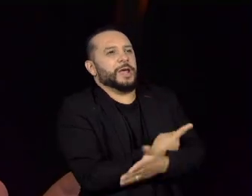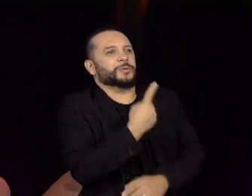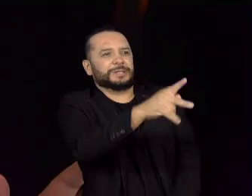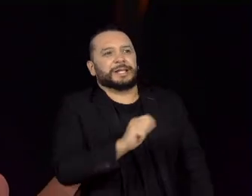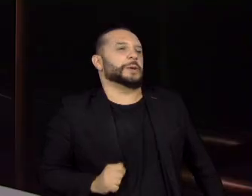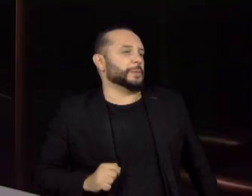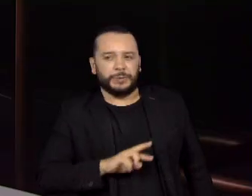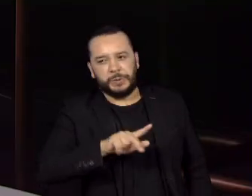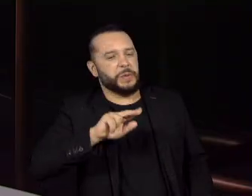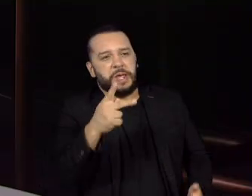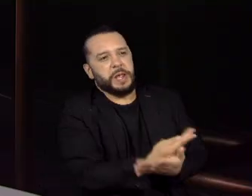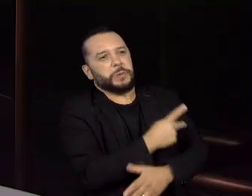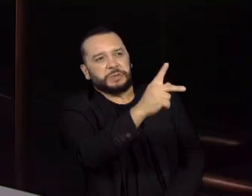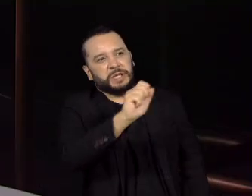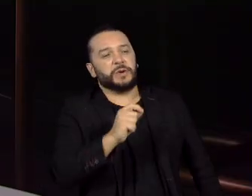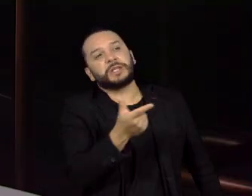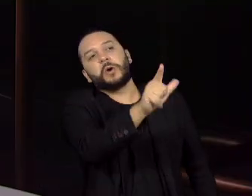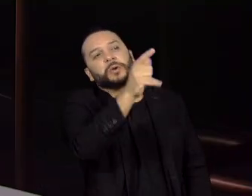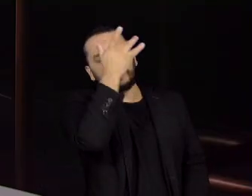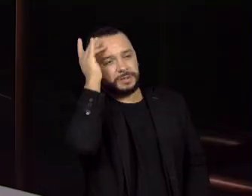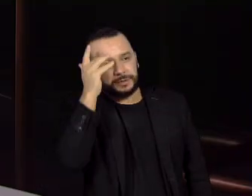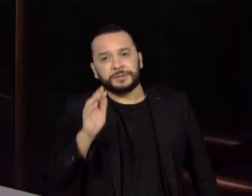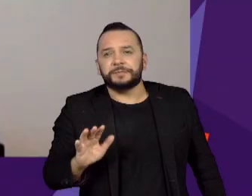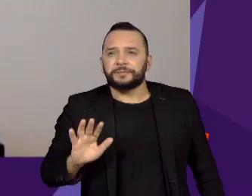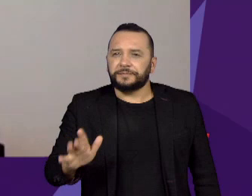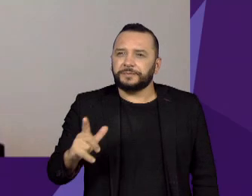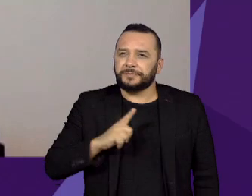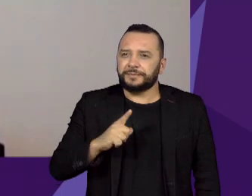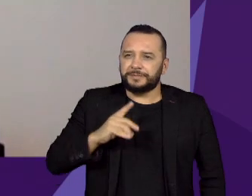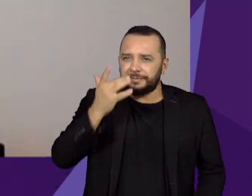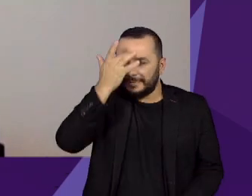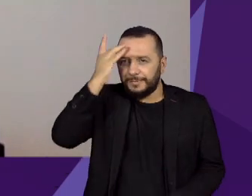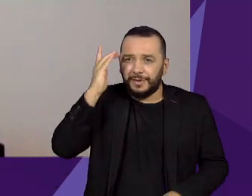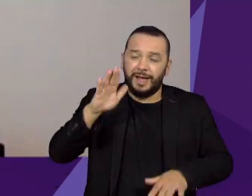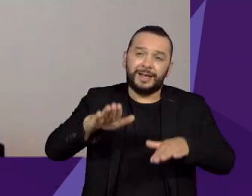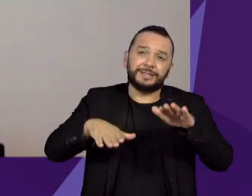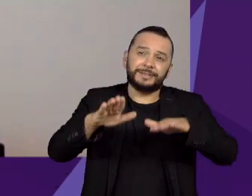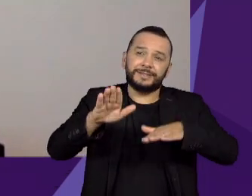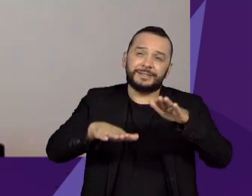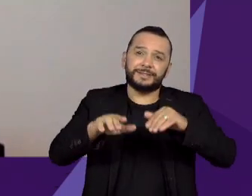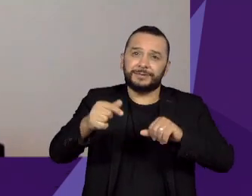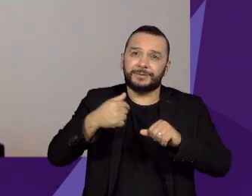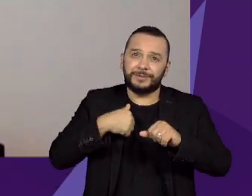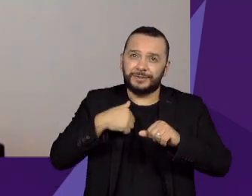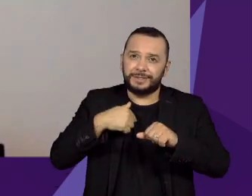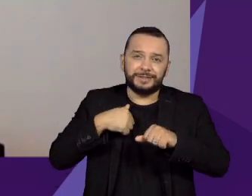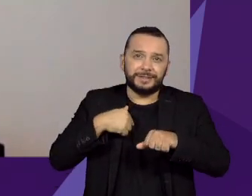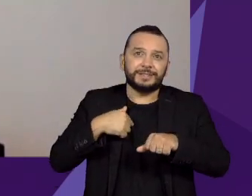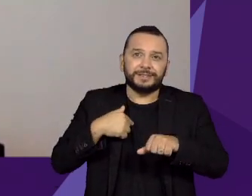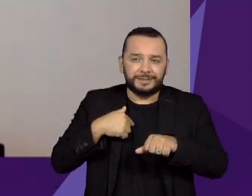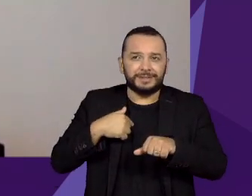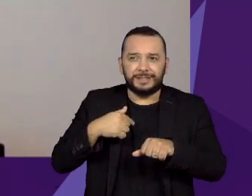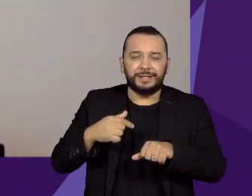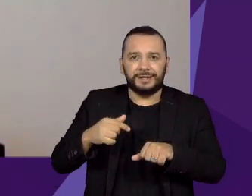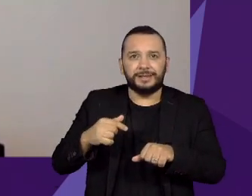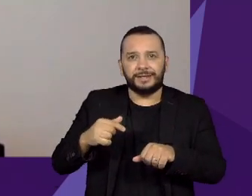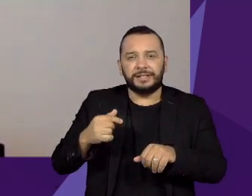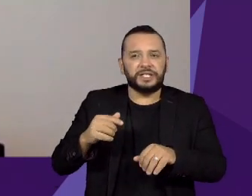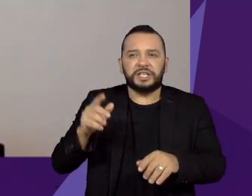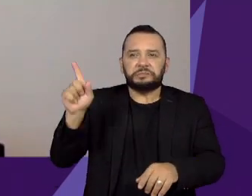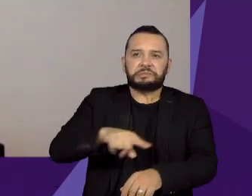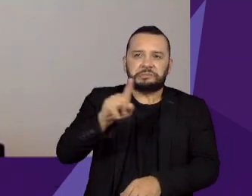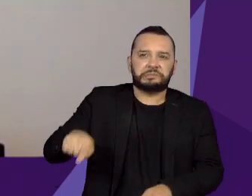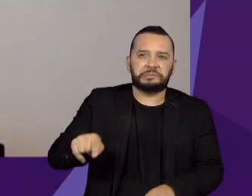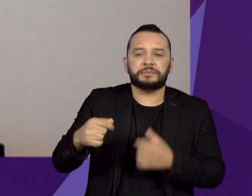é erro. Isso não é erro. Mas é que tem pessoas que às vezes você tem que fazer o conceito e não dá nem a oportunidade. Fala, chega, para mim não